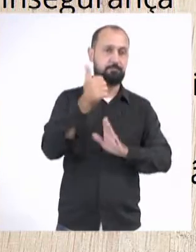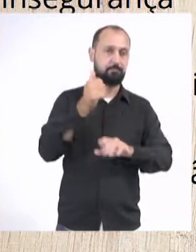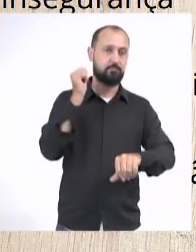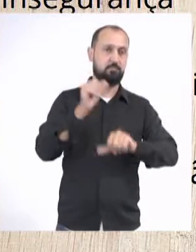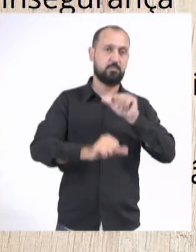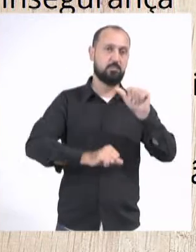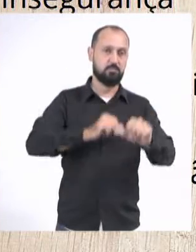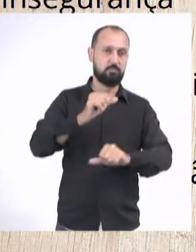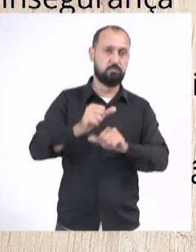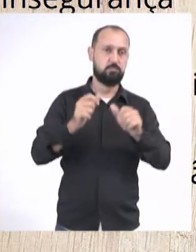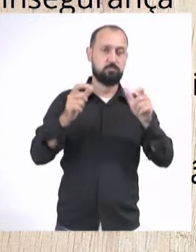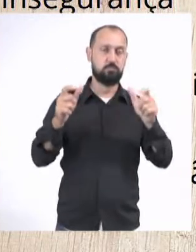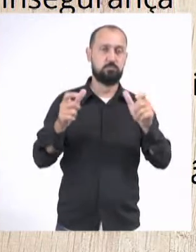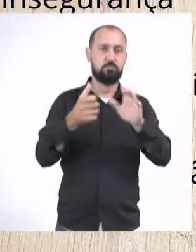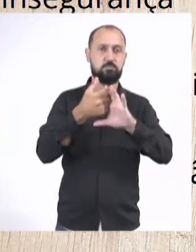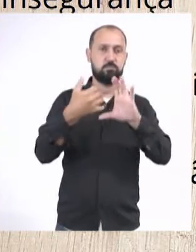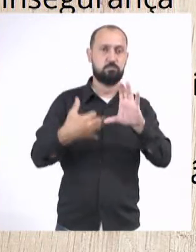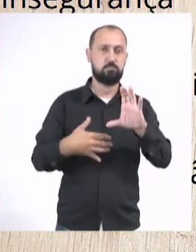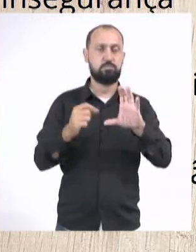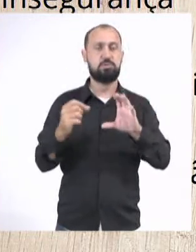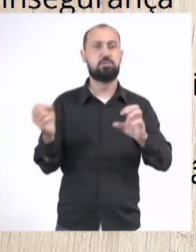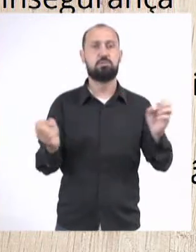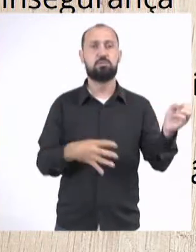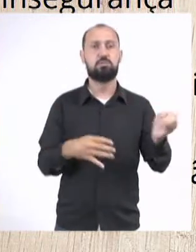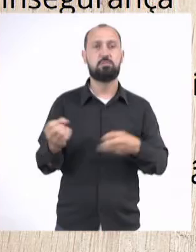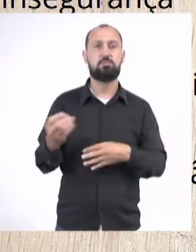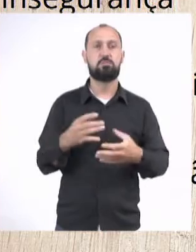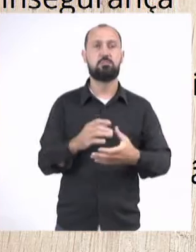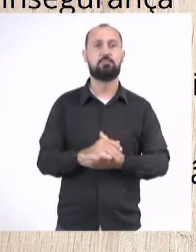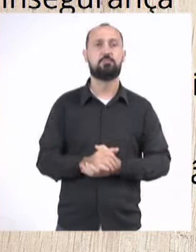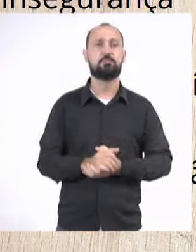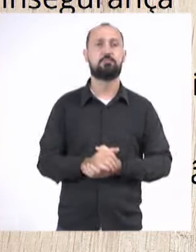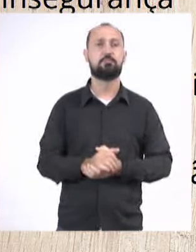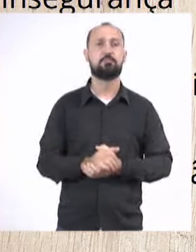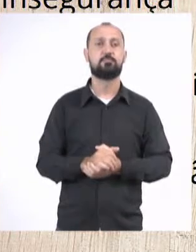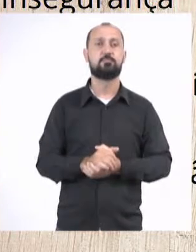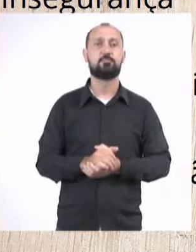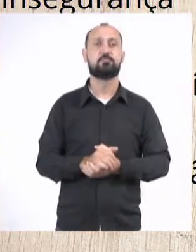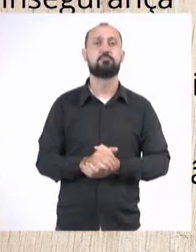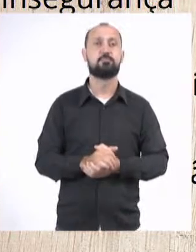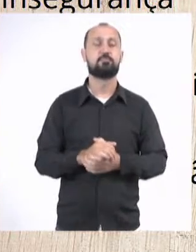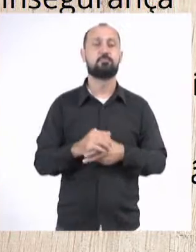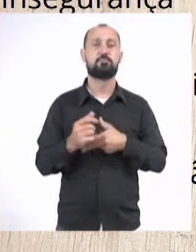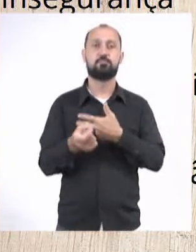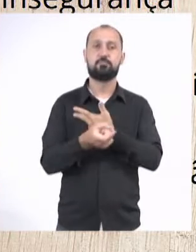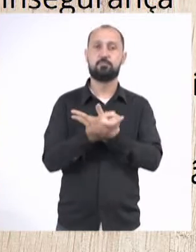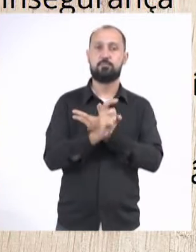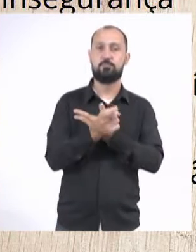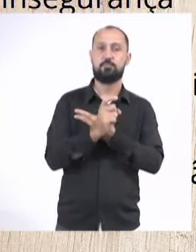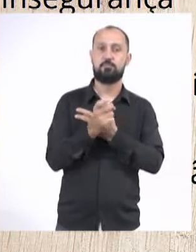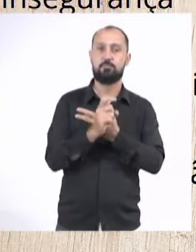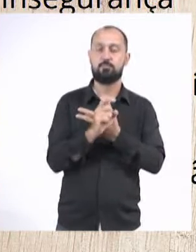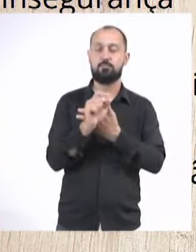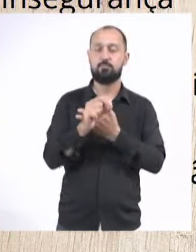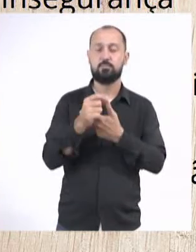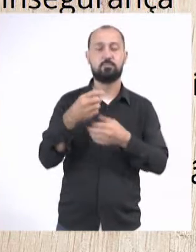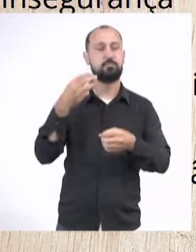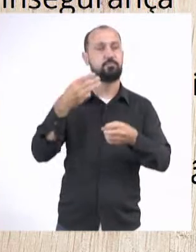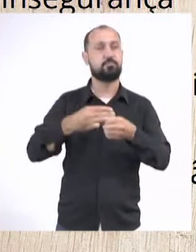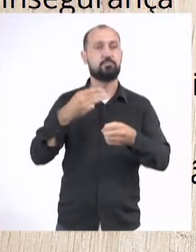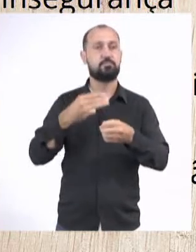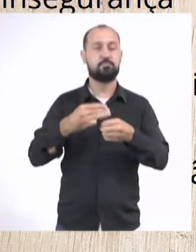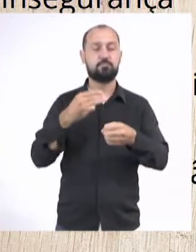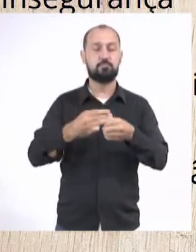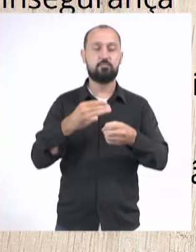lugar na categoria de inovação em serviços ou políticas públicas no Poder Executivo Estadual do Distrito Federal e Municipal